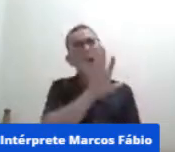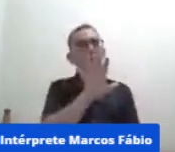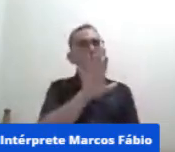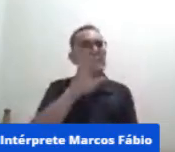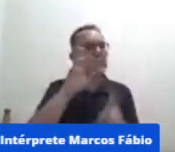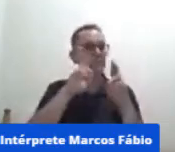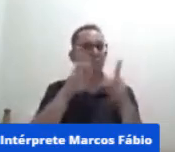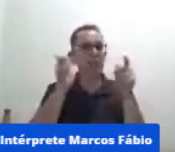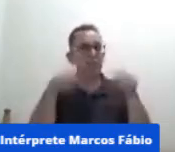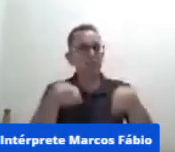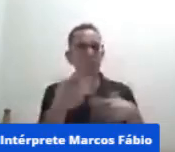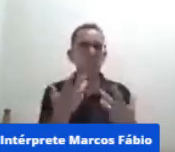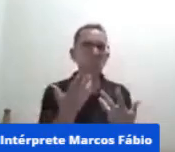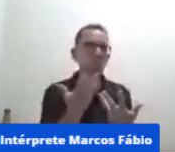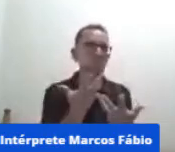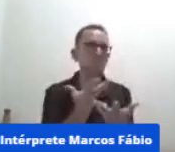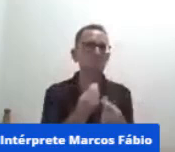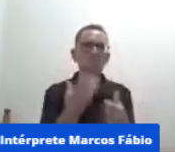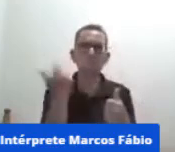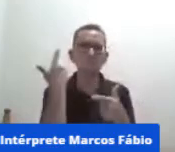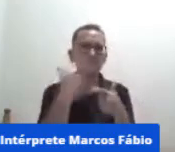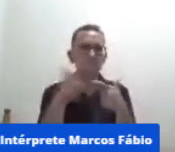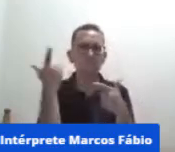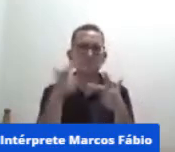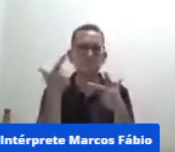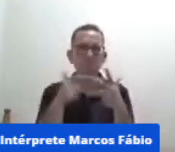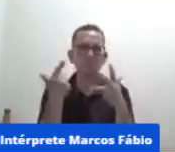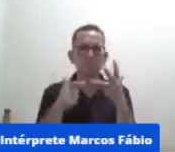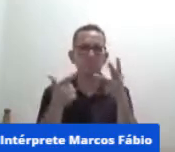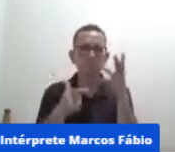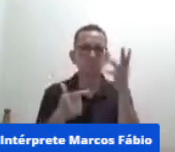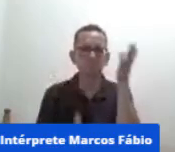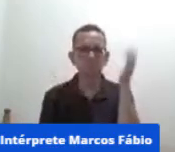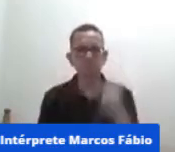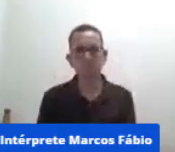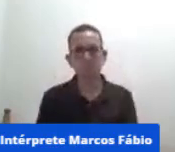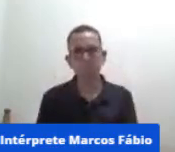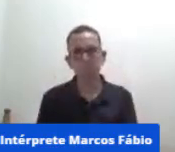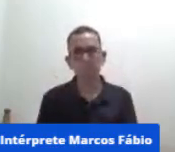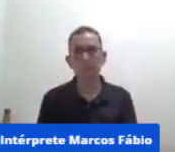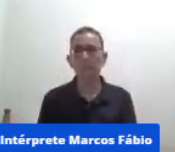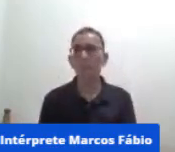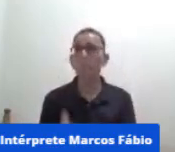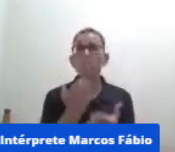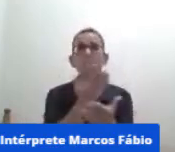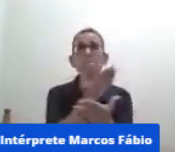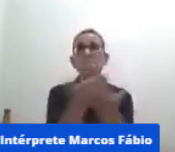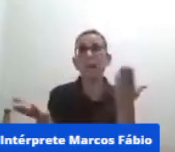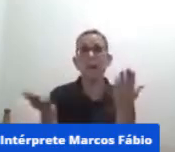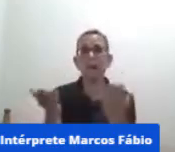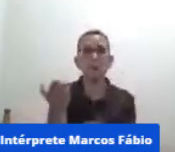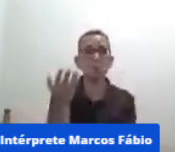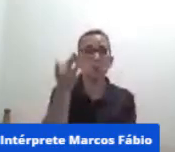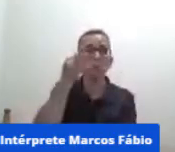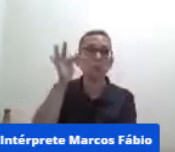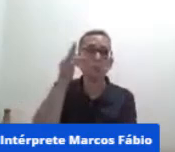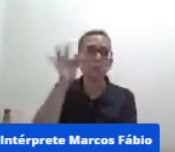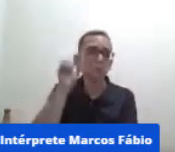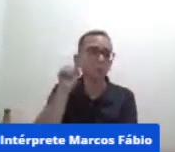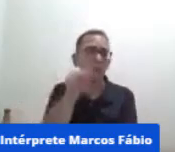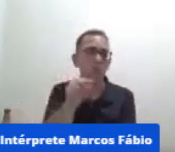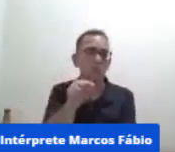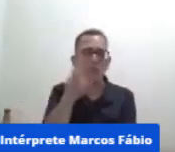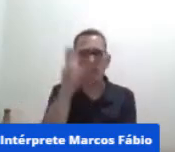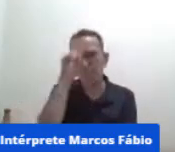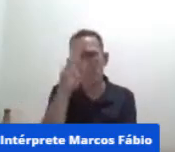fatores distratores. Na verdade, ela perde um pouquinho dessa funcionalidade. Lembra que a gente falou lá atrás que a gente pode ser